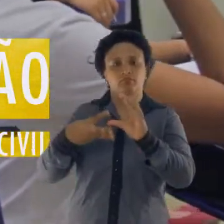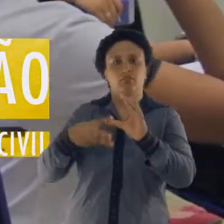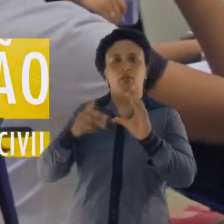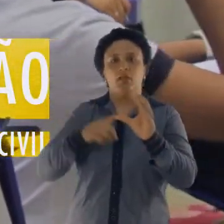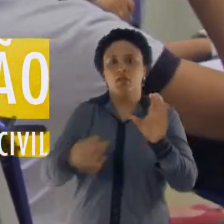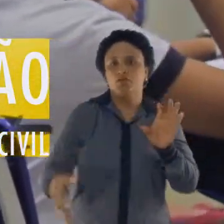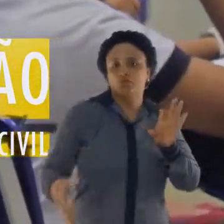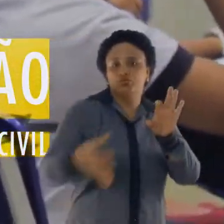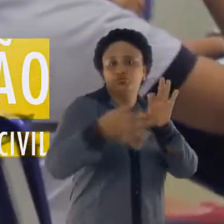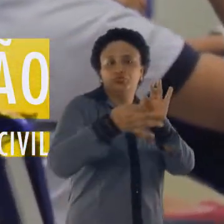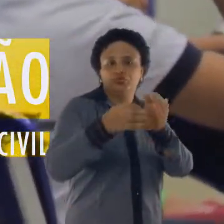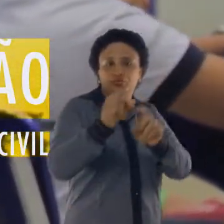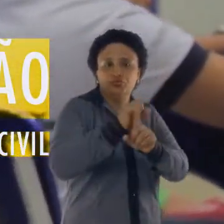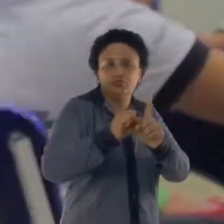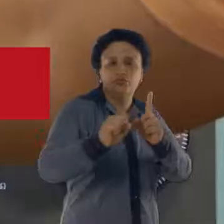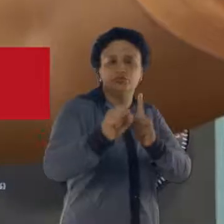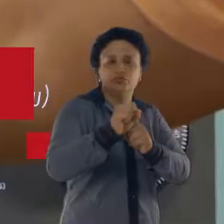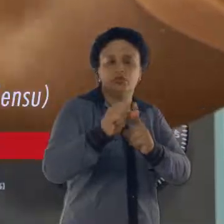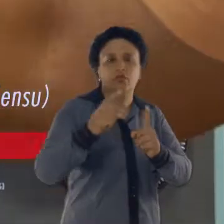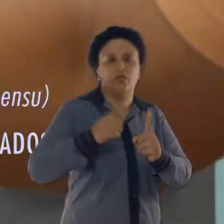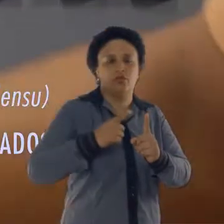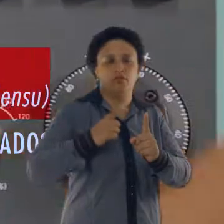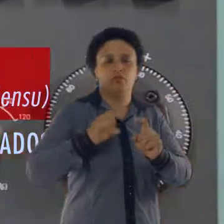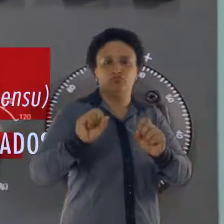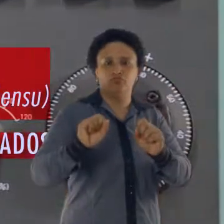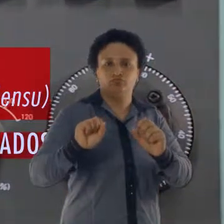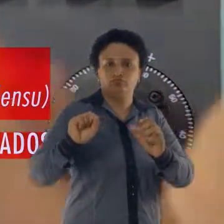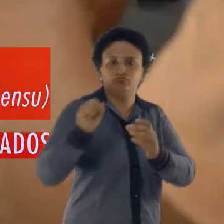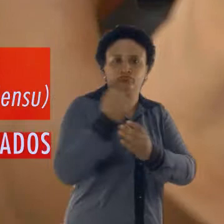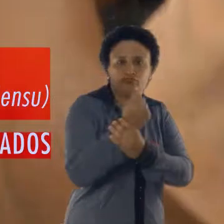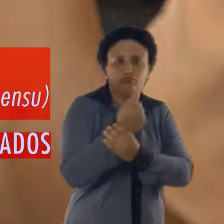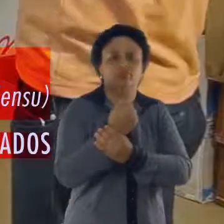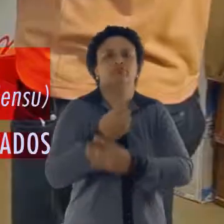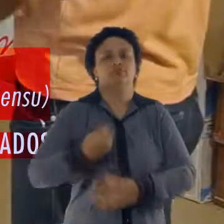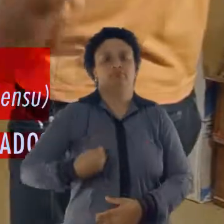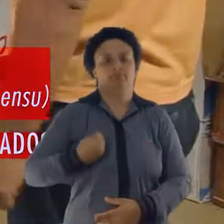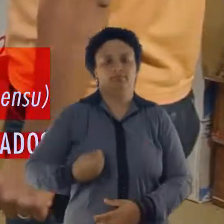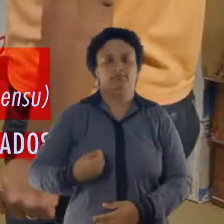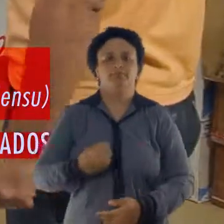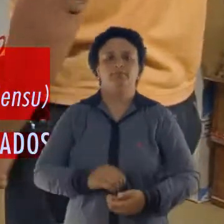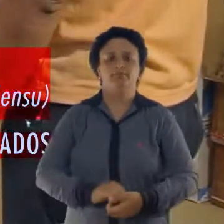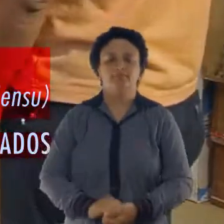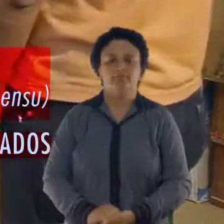se dá de forma integrada à sociedade, buscando um modelo sustentável de gestão.